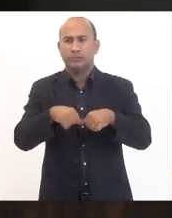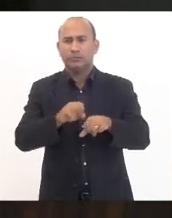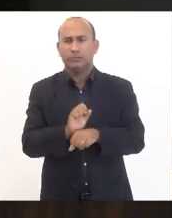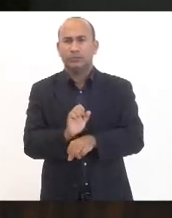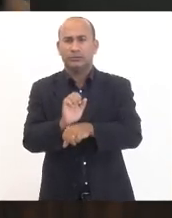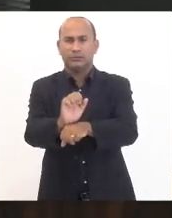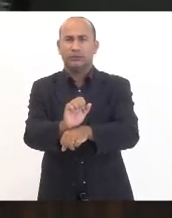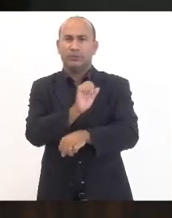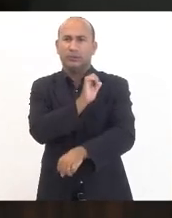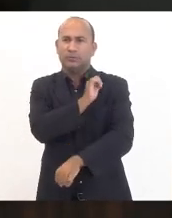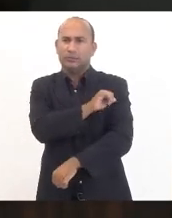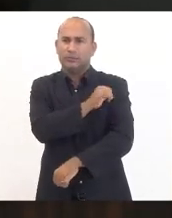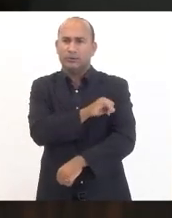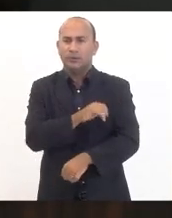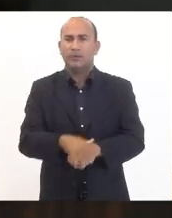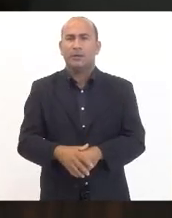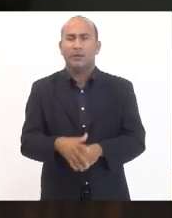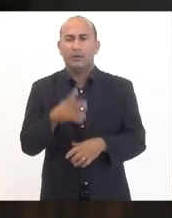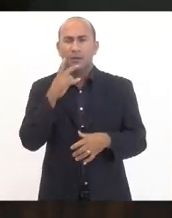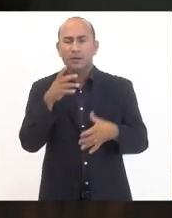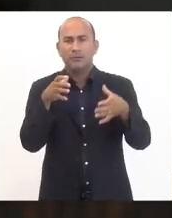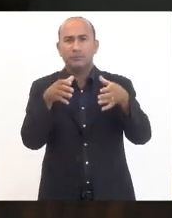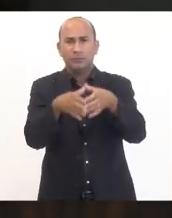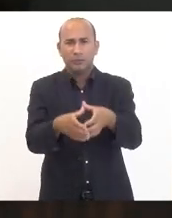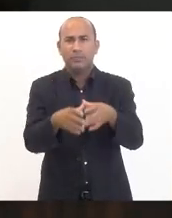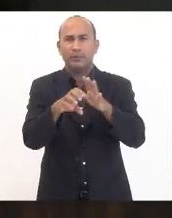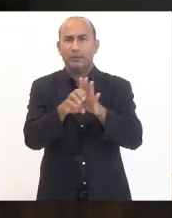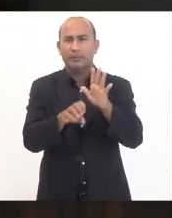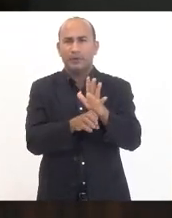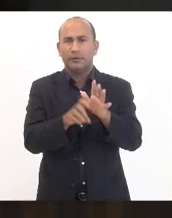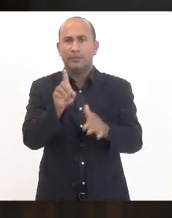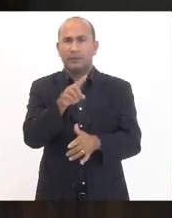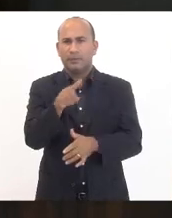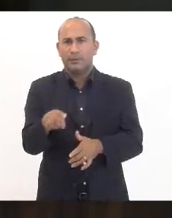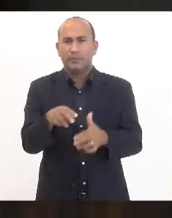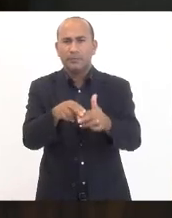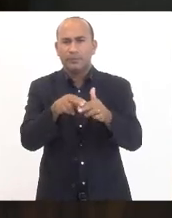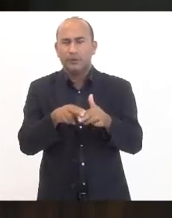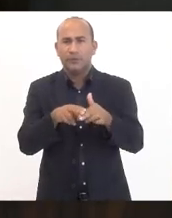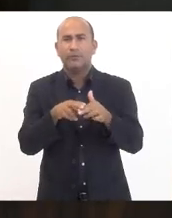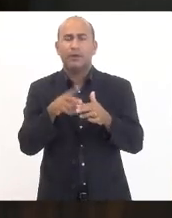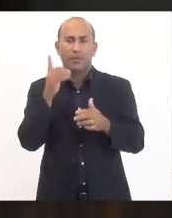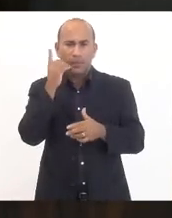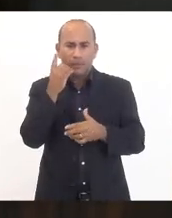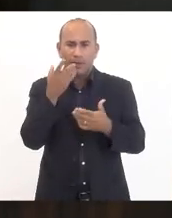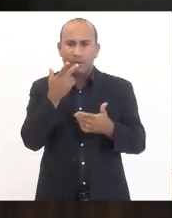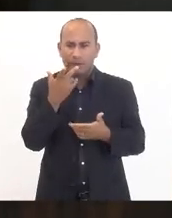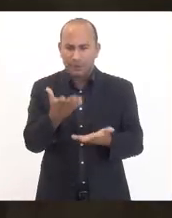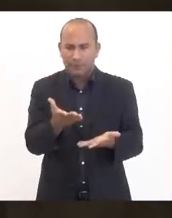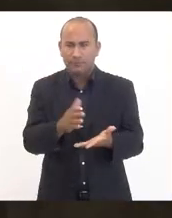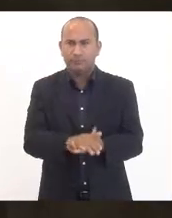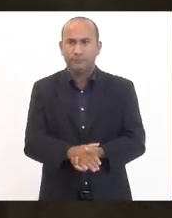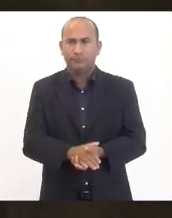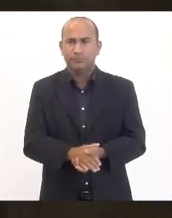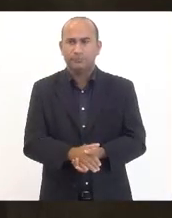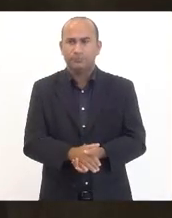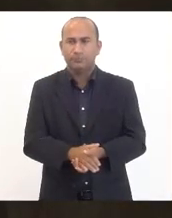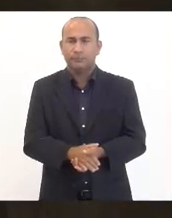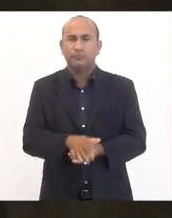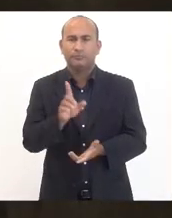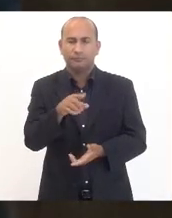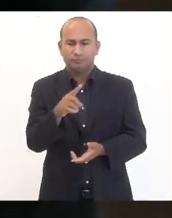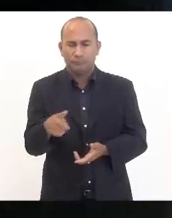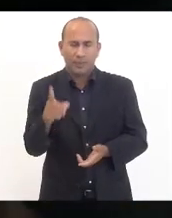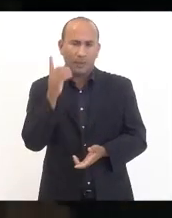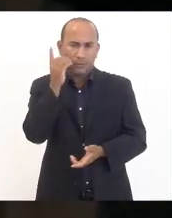outras providências. Pendente de parecer da Comissão de Emendas Condicionais e Vetos. Para emitir parecer, deputado Rosenberg Reis. Pela rejeição,